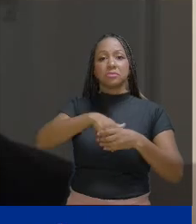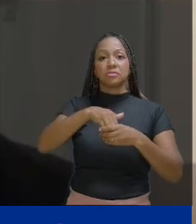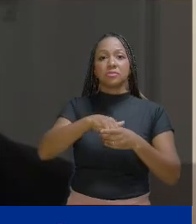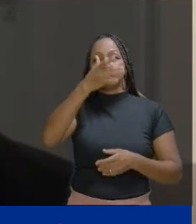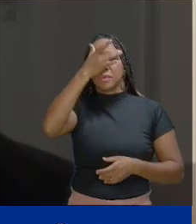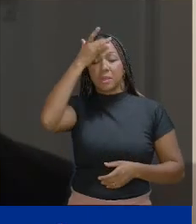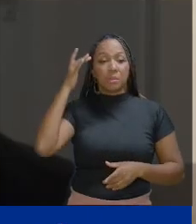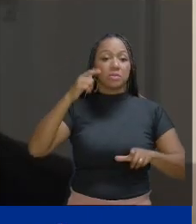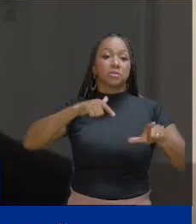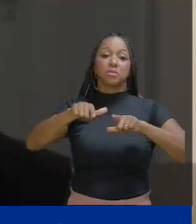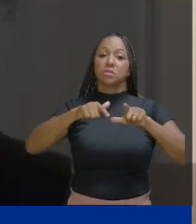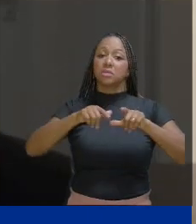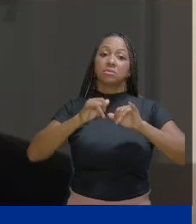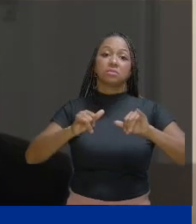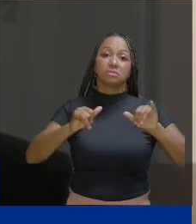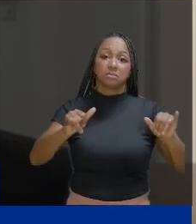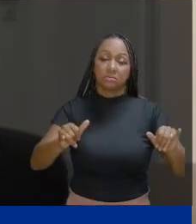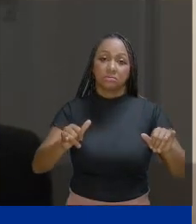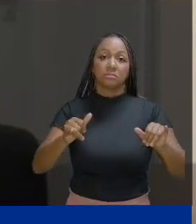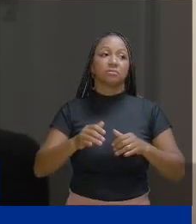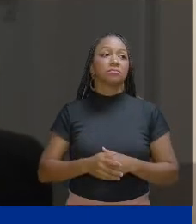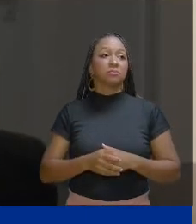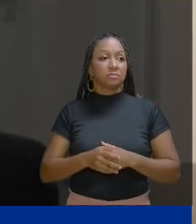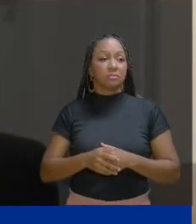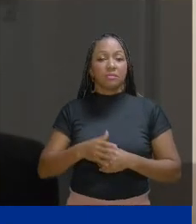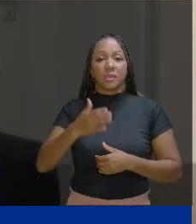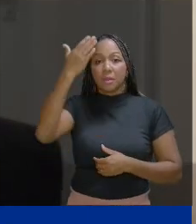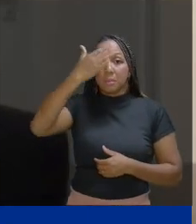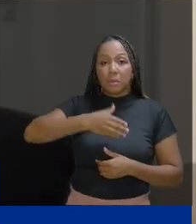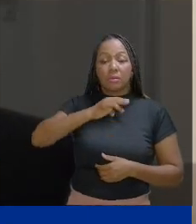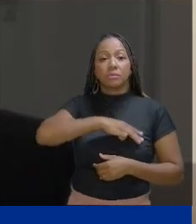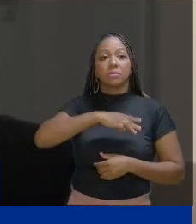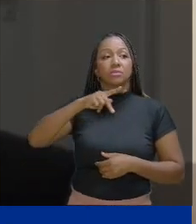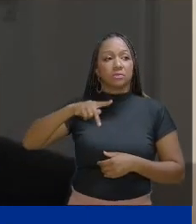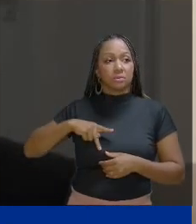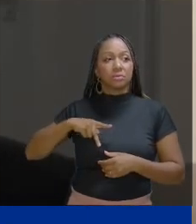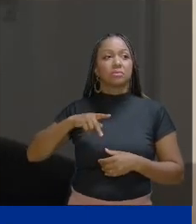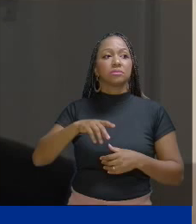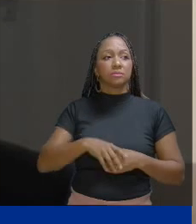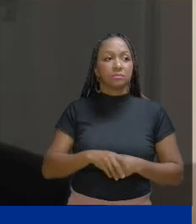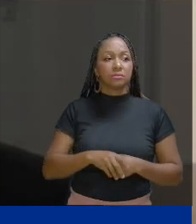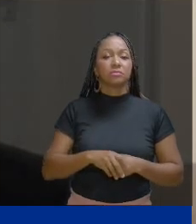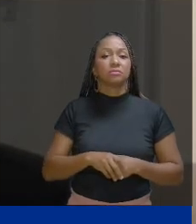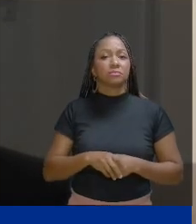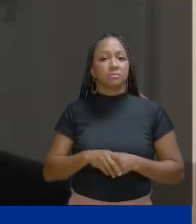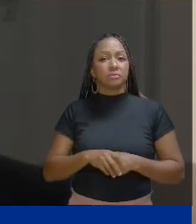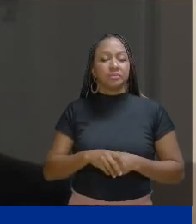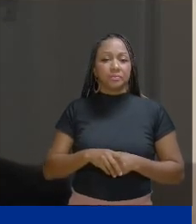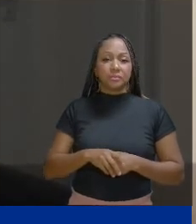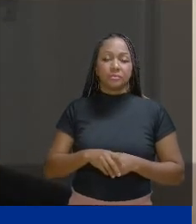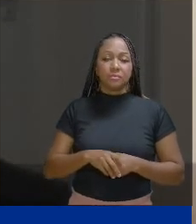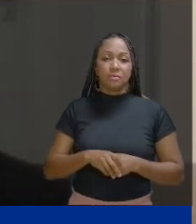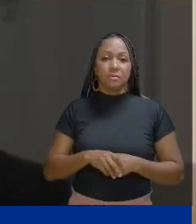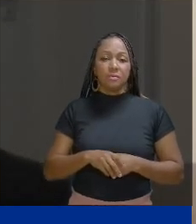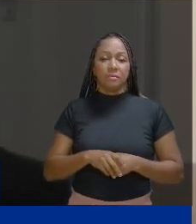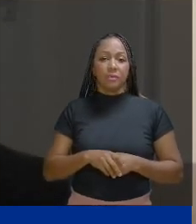defendemos que são pessoas que trabalharam na campanha e, diante do impasse, o ônus da prova que era do Ministério Público, desse ônus não se desincumbiu.